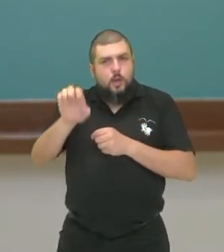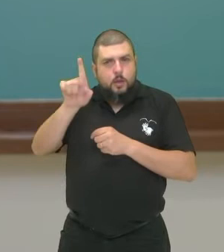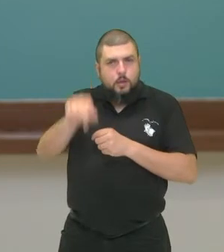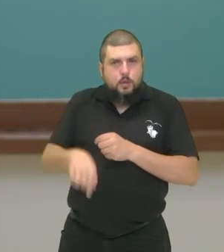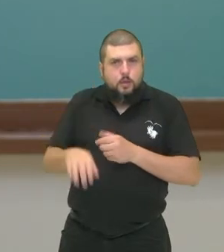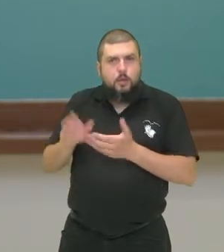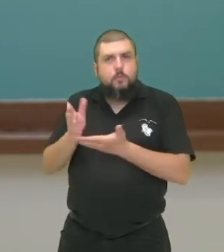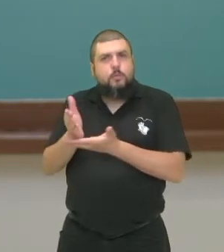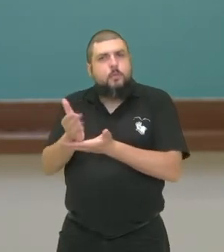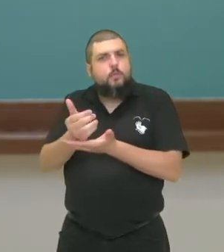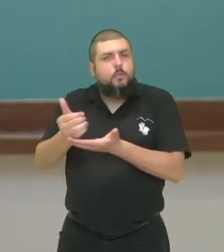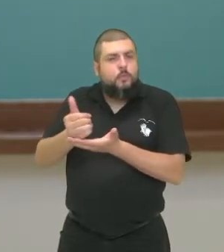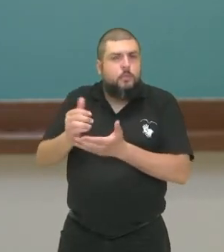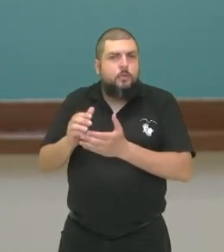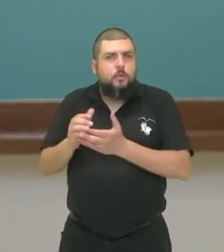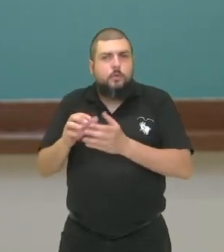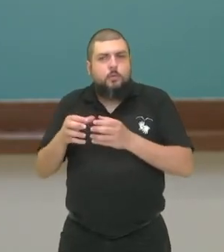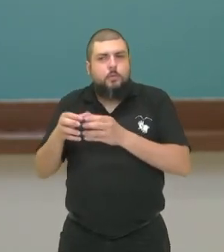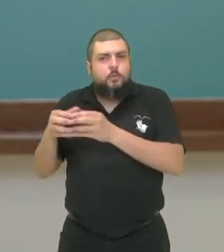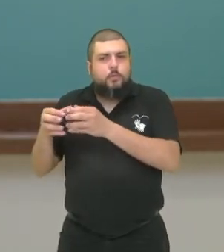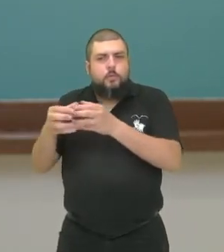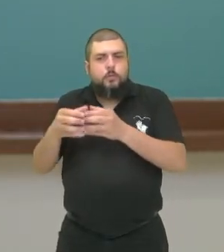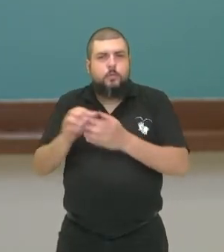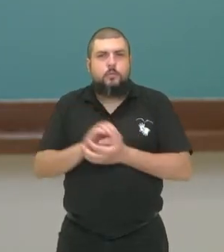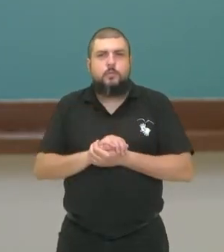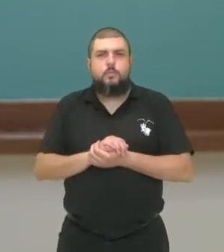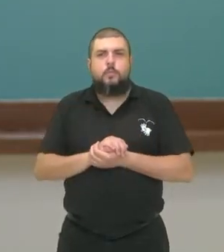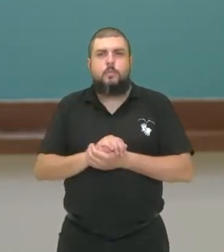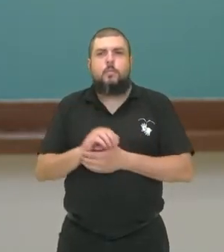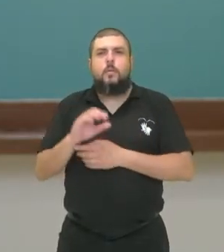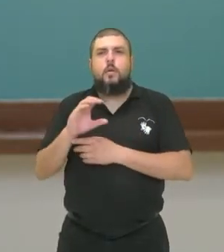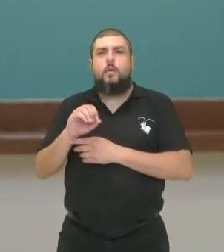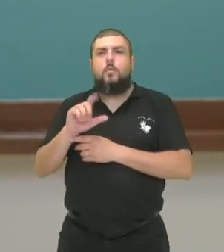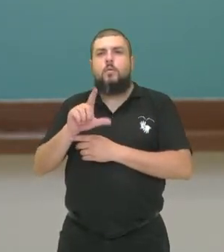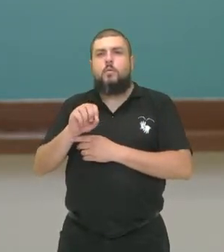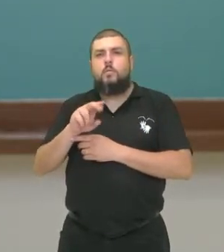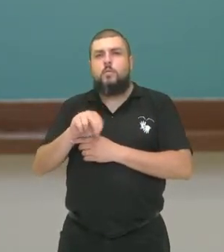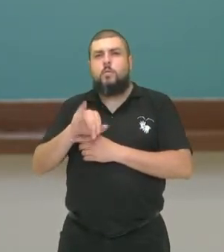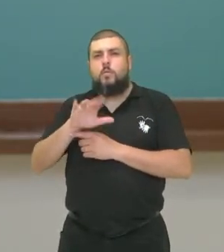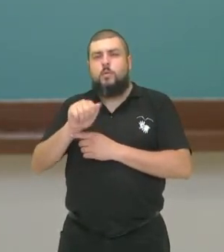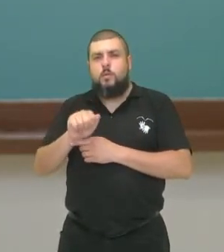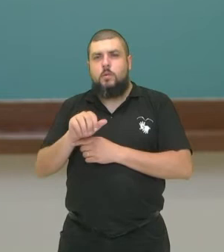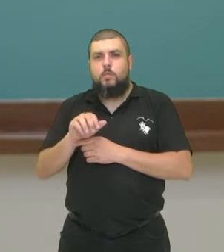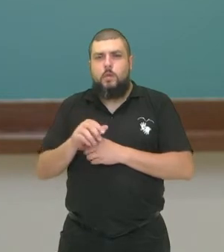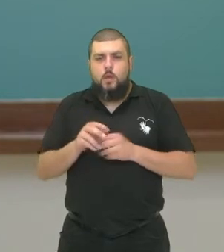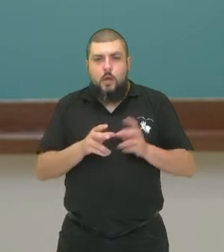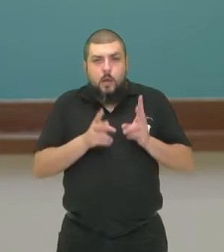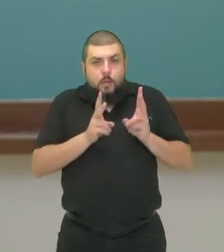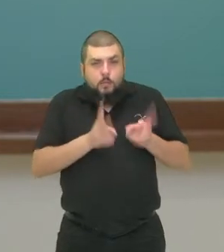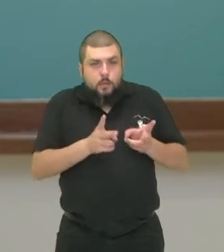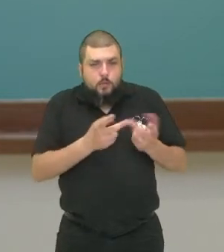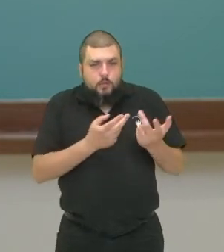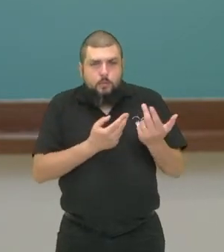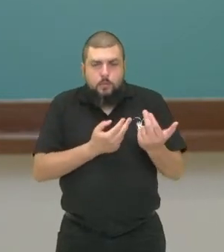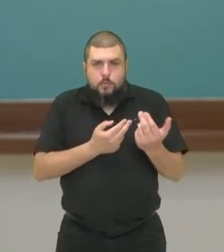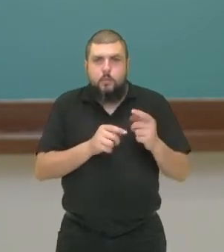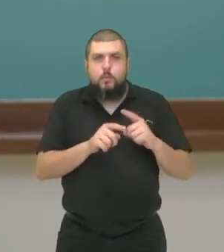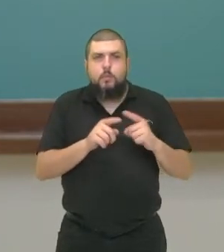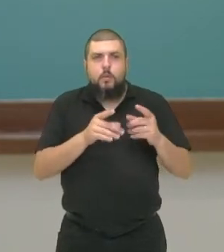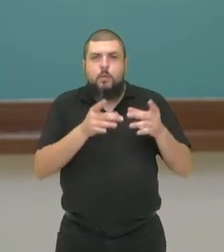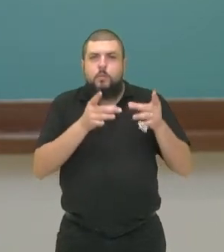cada tarefa ali. E a colônia, agrupamento de indivíduos de uma mesma espécie, só que daí nesse caso eles são fisicamente